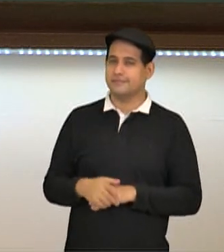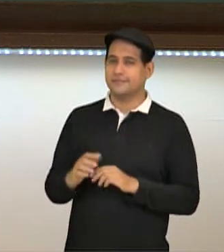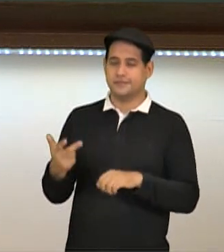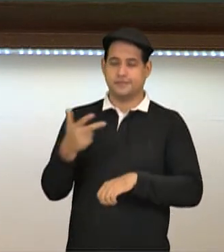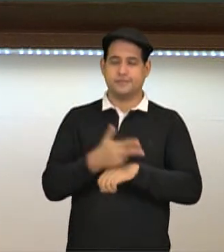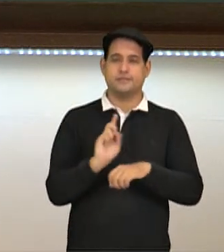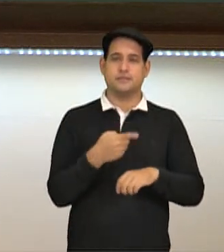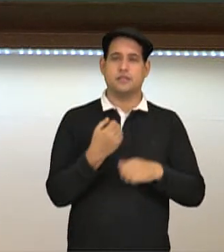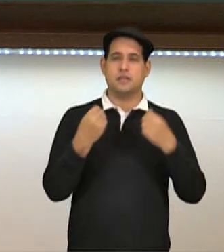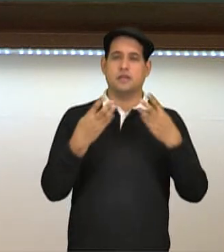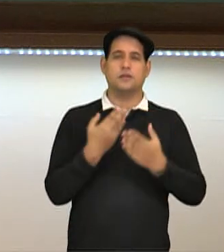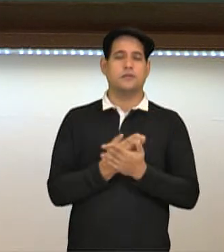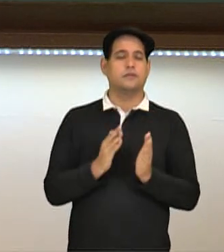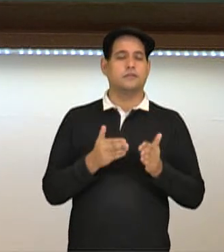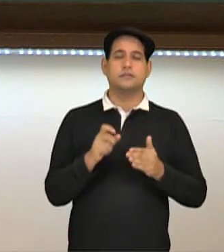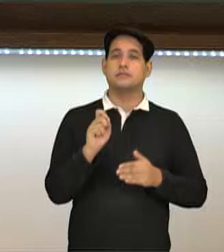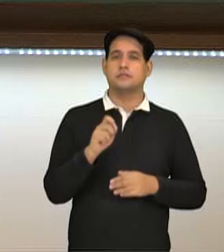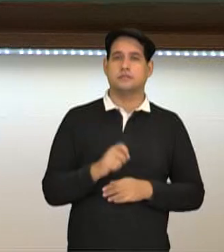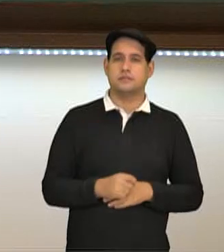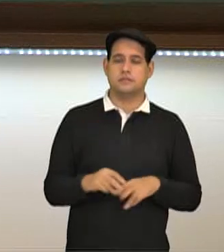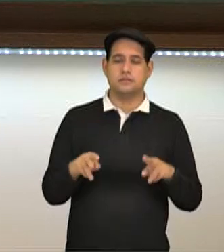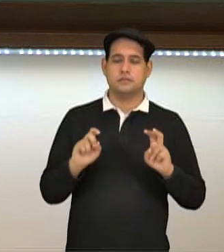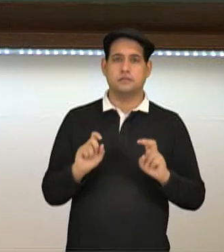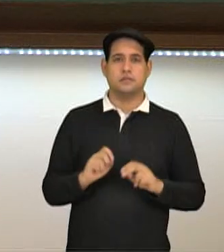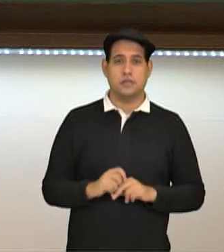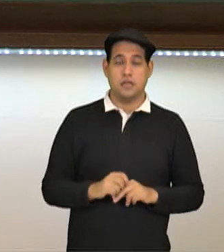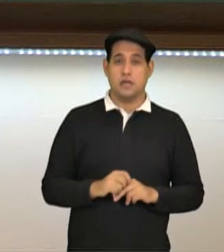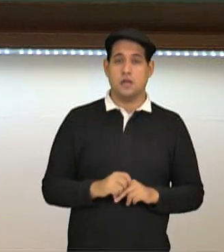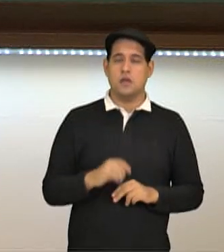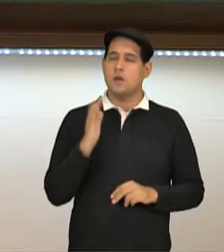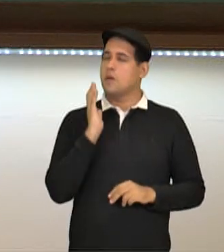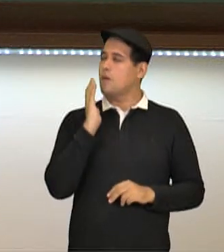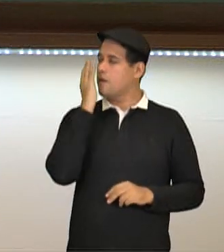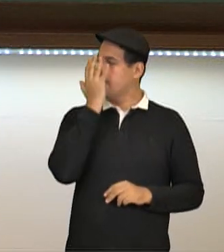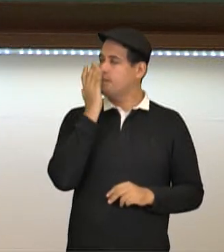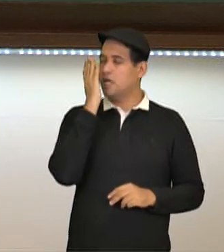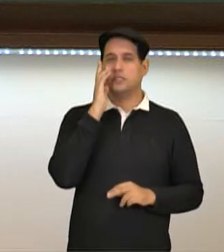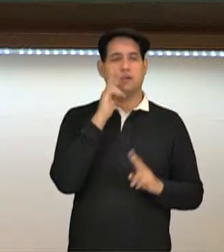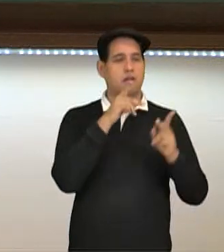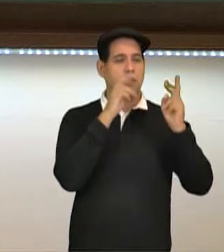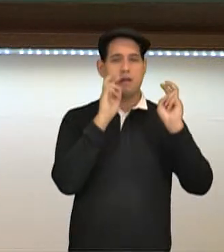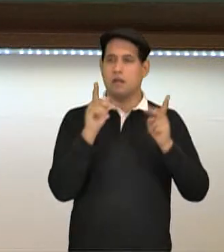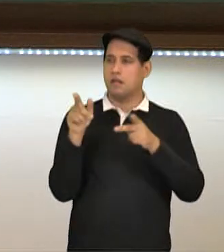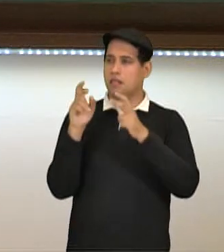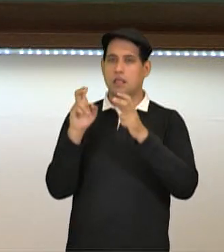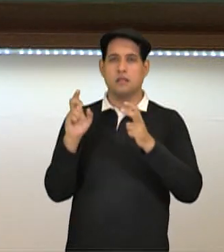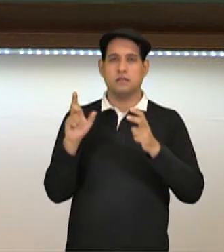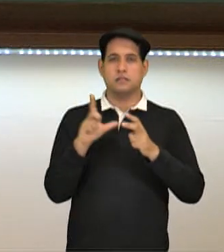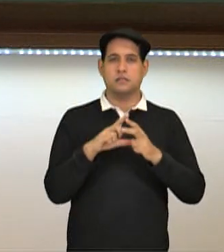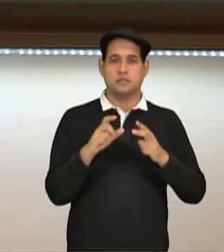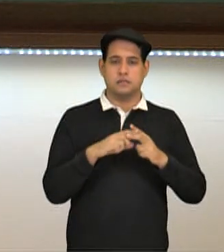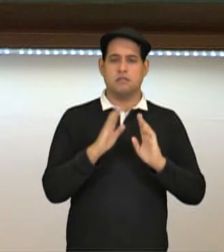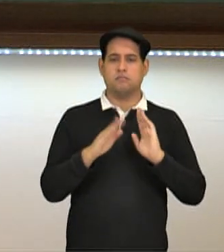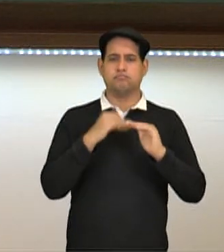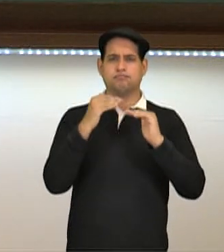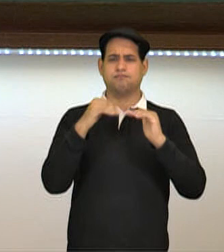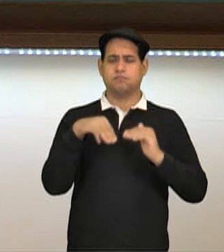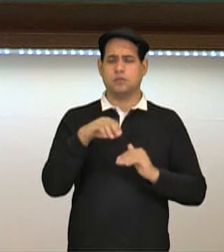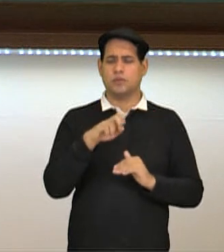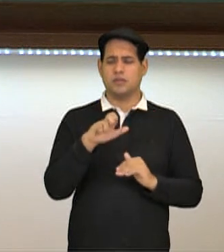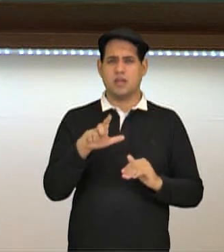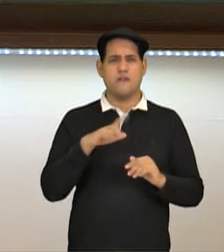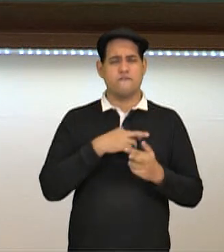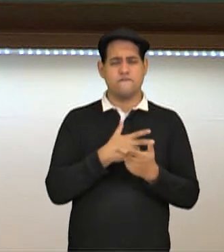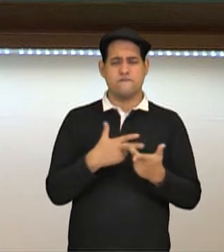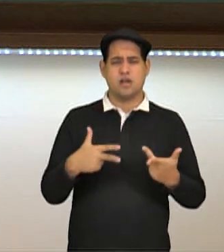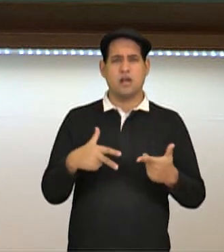nesse vídeo nós estudamos aí um pouco mais sobre romance, vimos a possibilidade dele ser aí multimodal, de ele ter outros